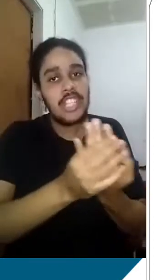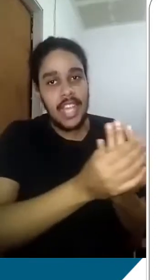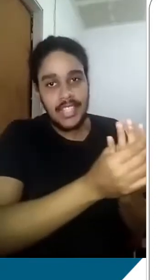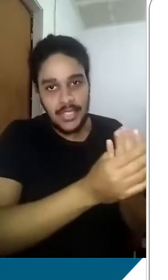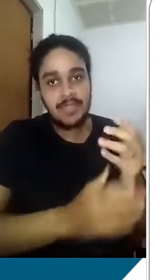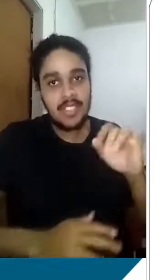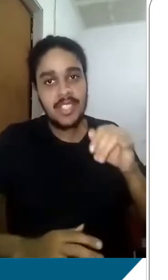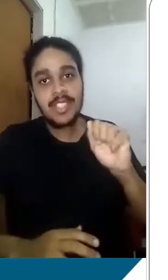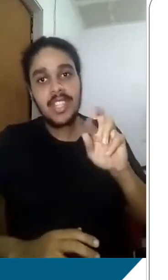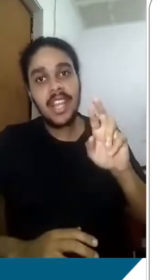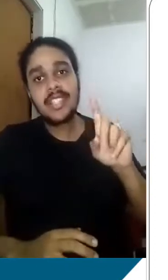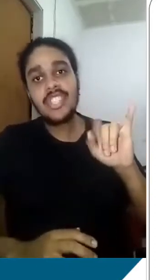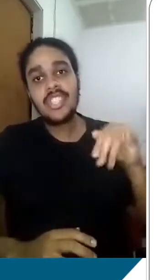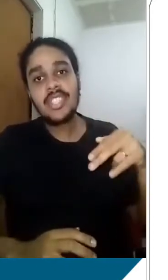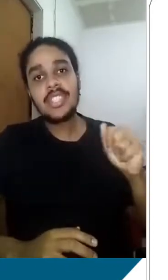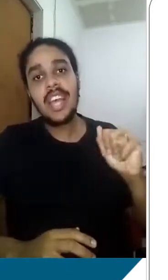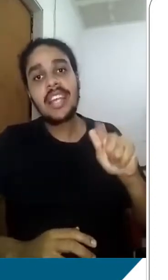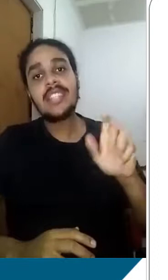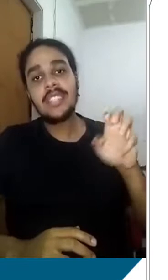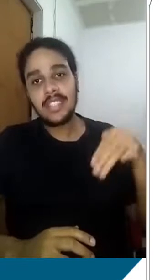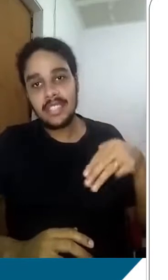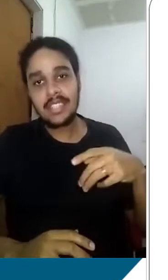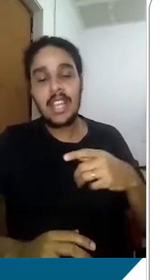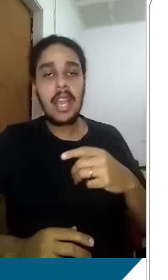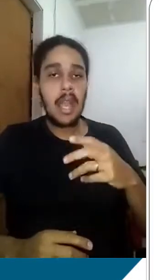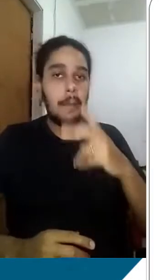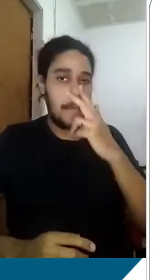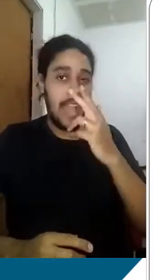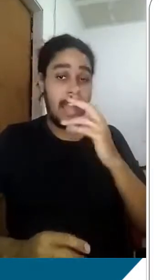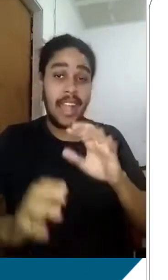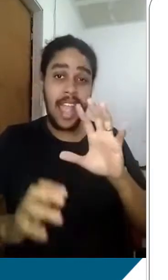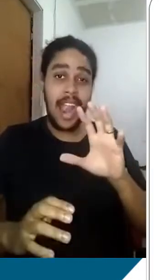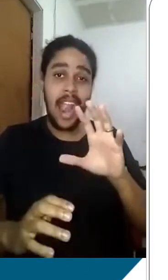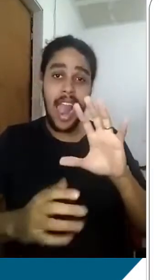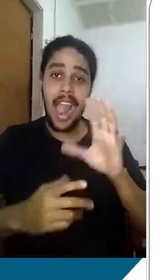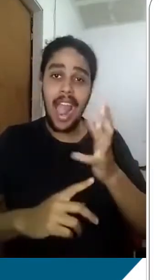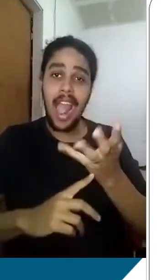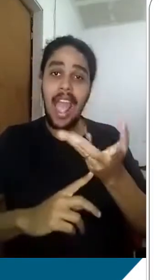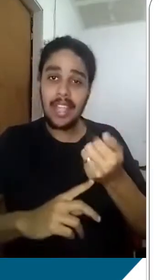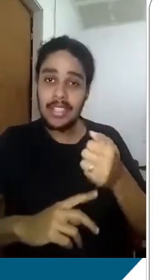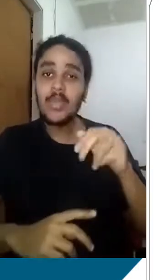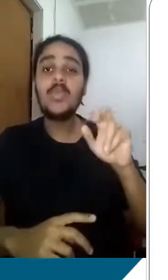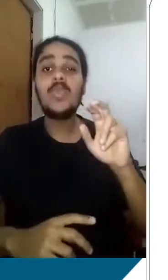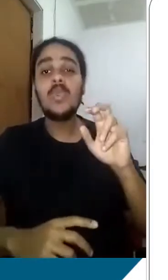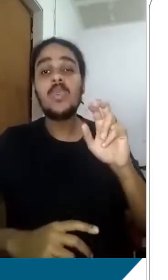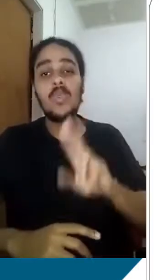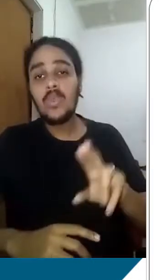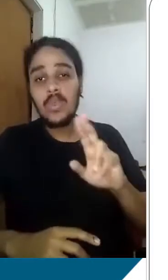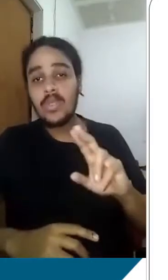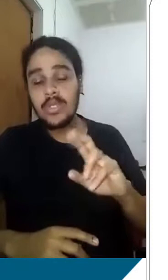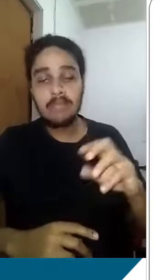ser praticamente artesanal, né, fazer uso intensivo de mão de obra, inicialmente